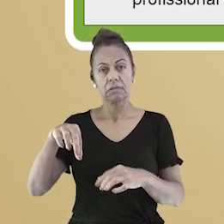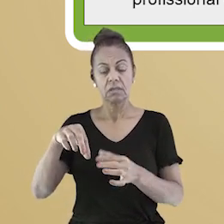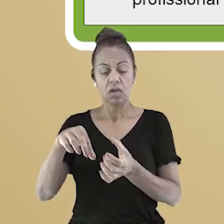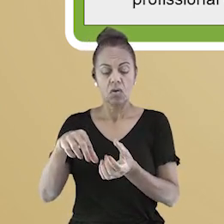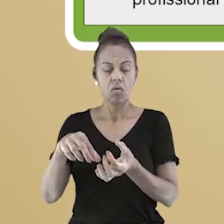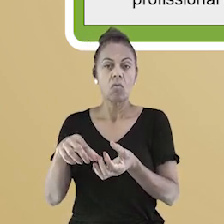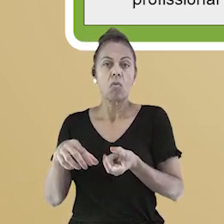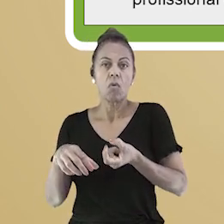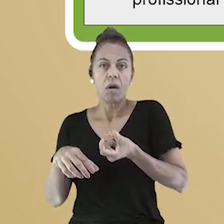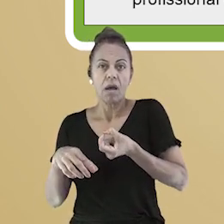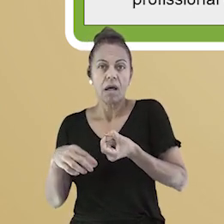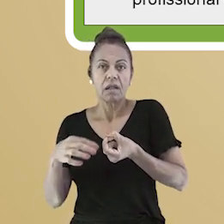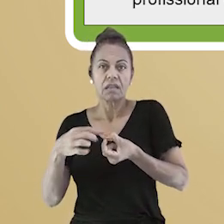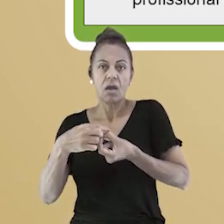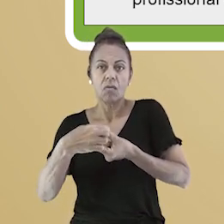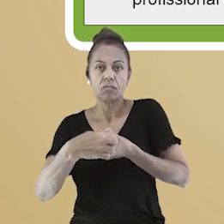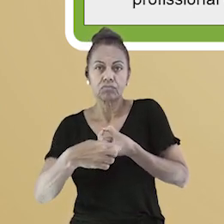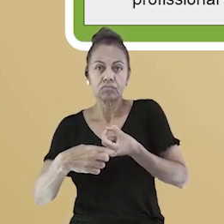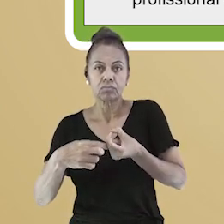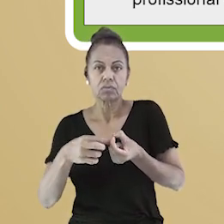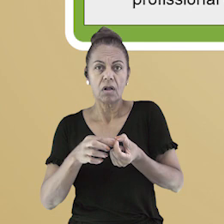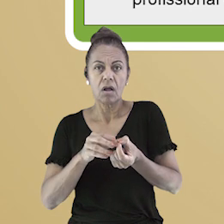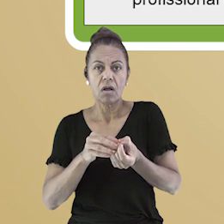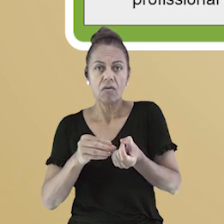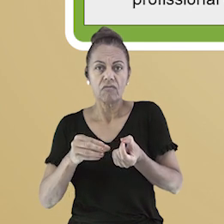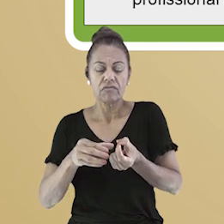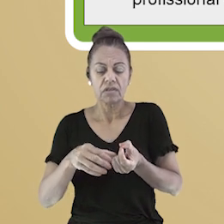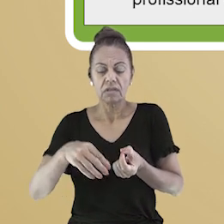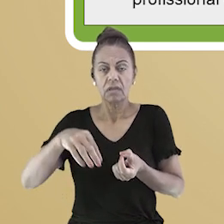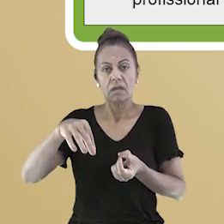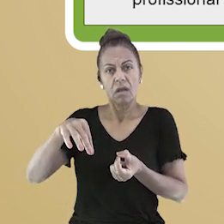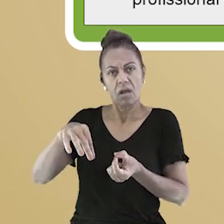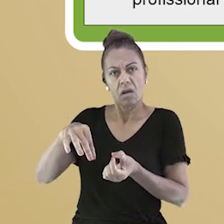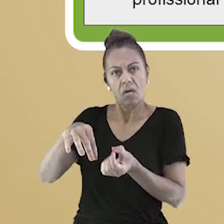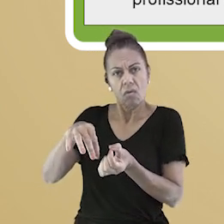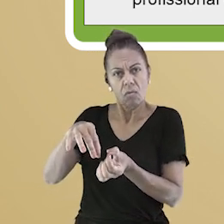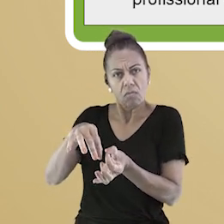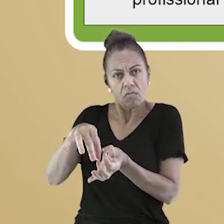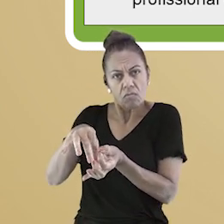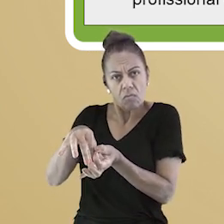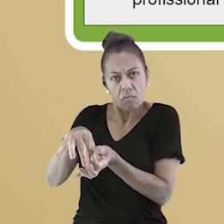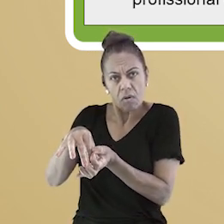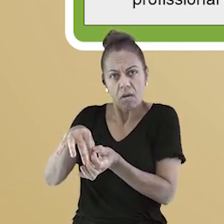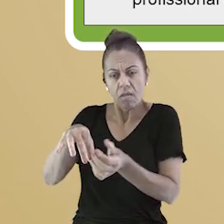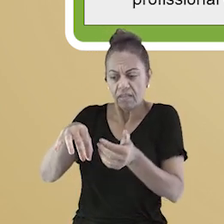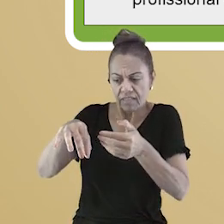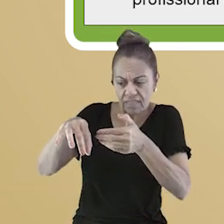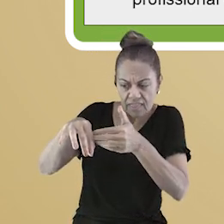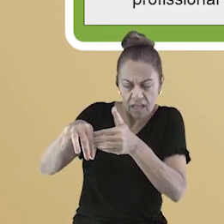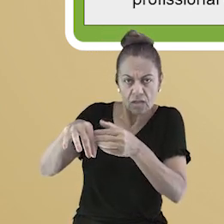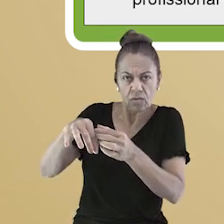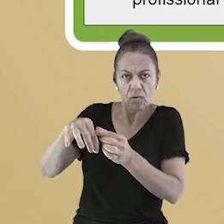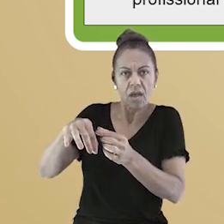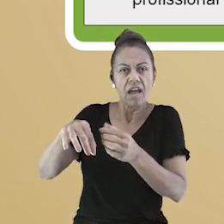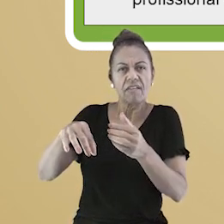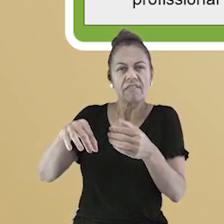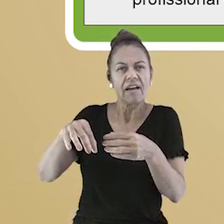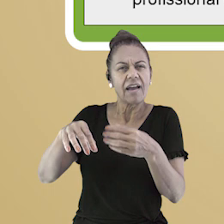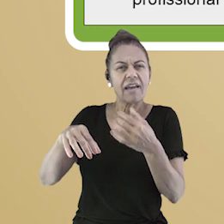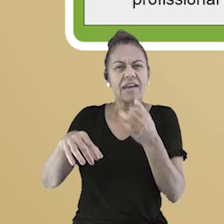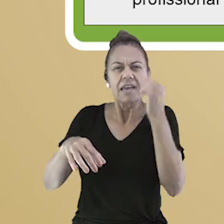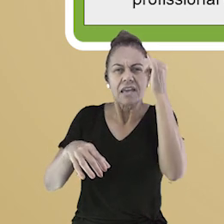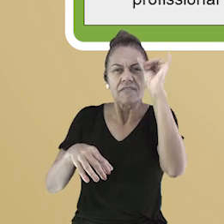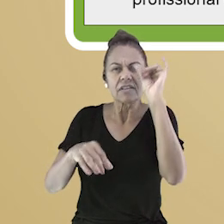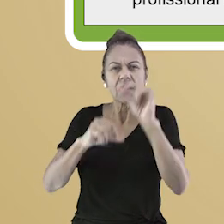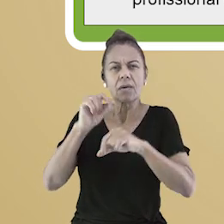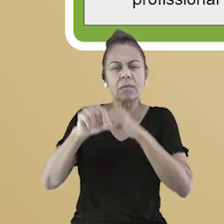também que o espermatozoide chegue até o ovócito e o fecunde. O diafragma é feito sob medida por um profissional de saúde e